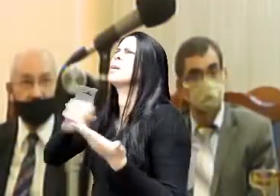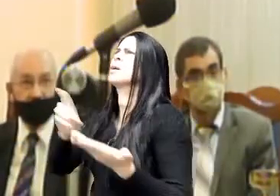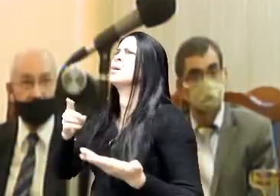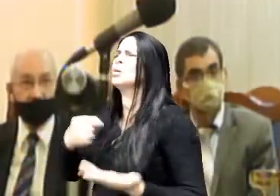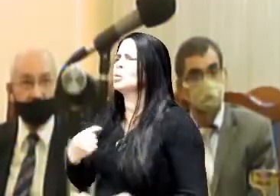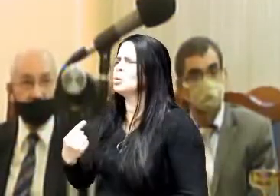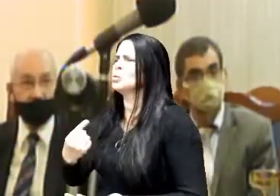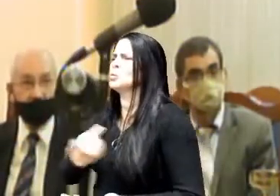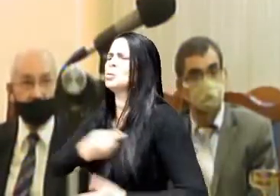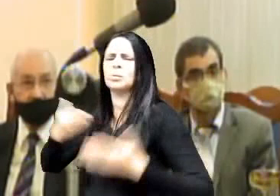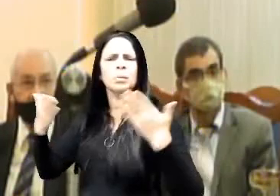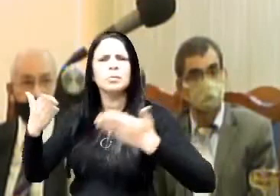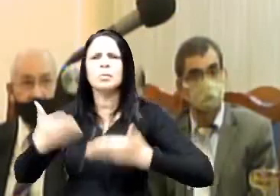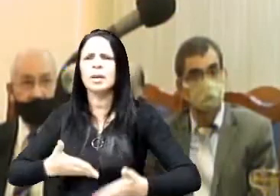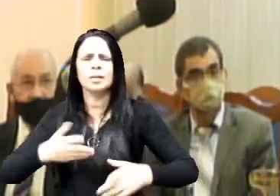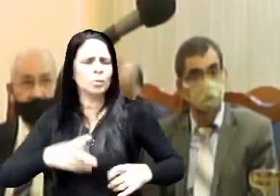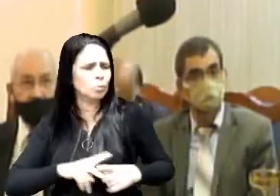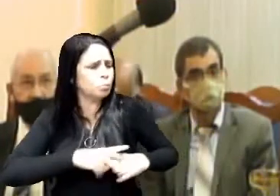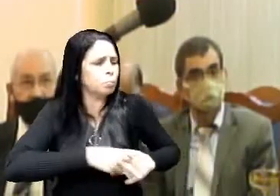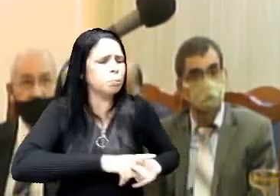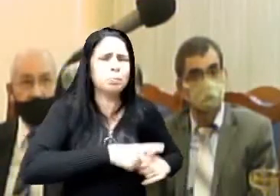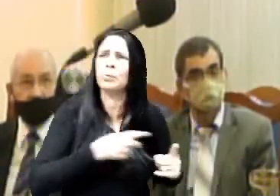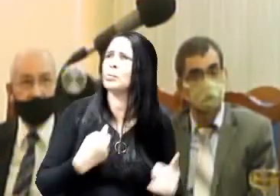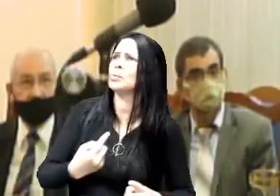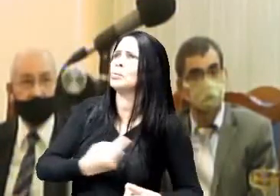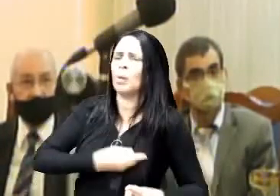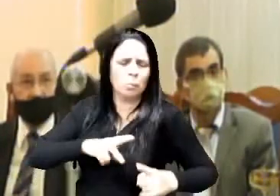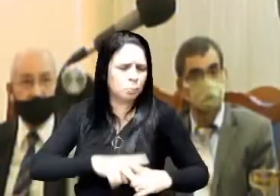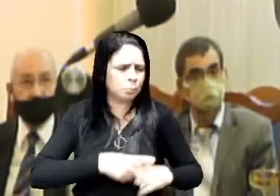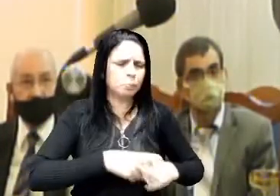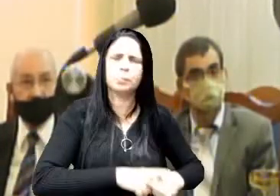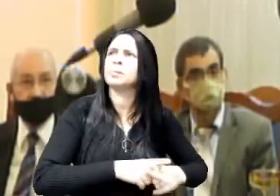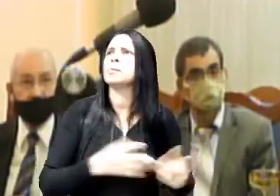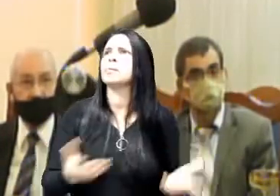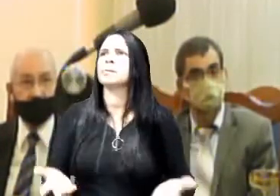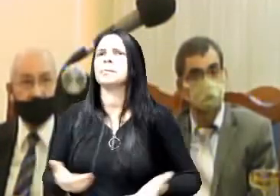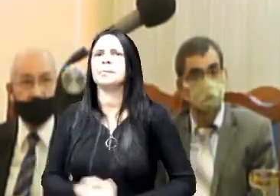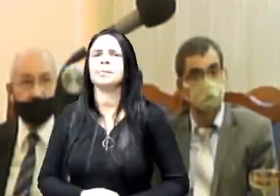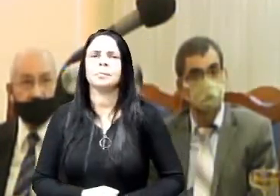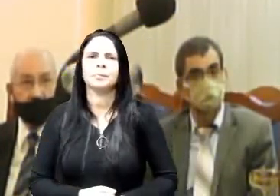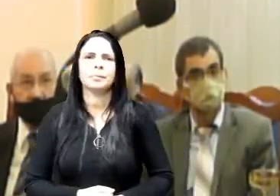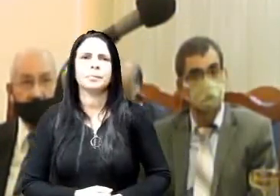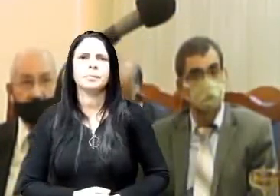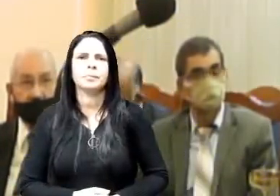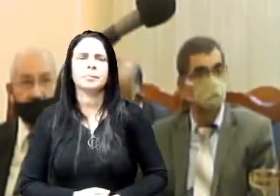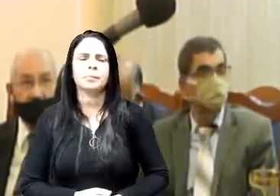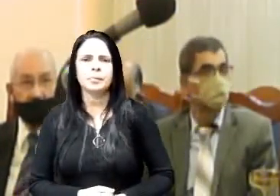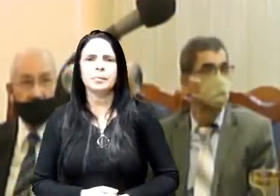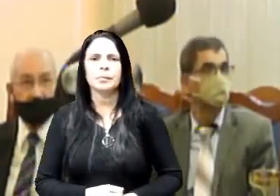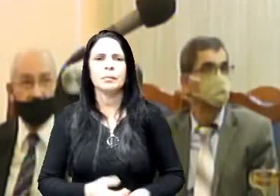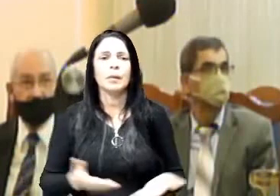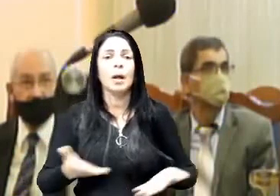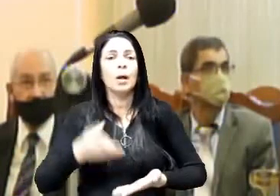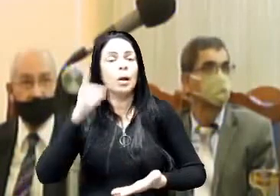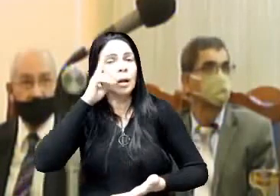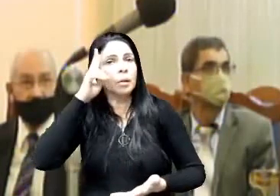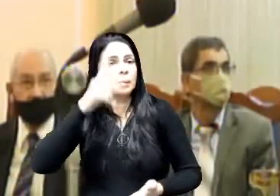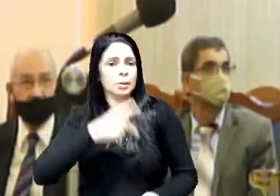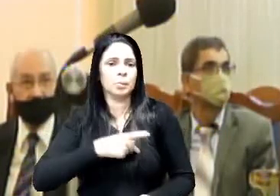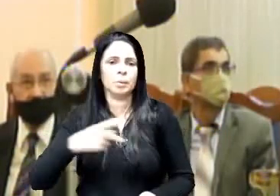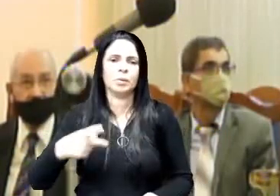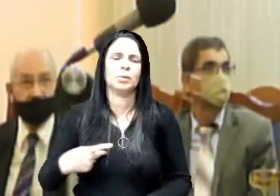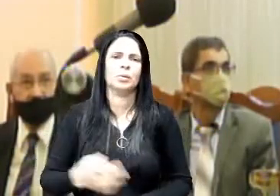afinaste. Aleluia. Nos afinaste. E agora eu lembrei do pastor, ele disse, fulano, o irmão